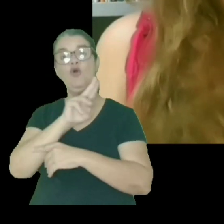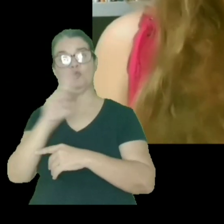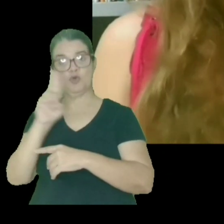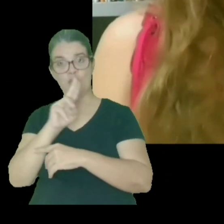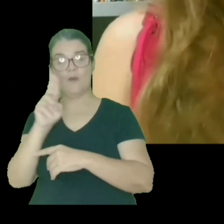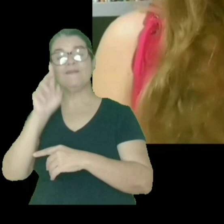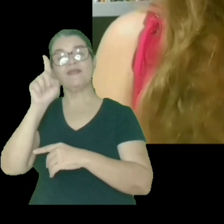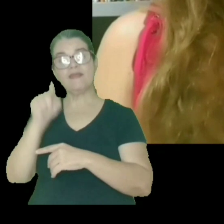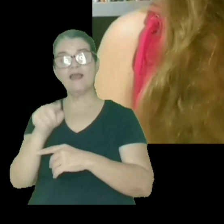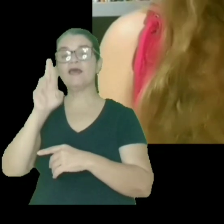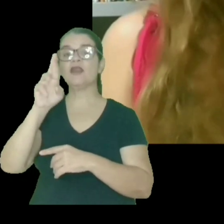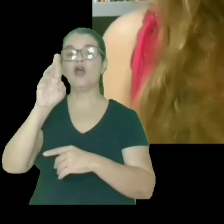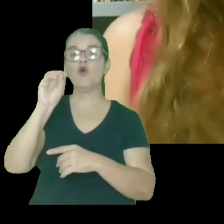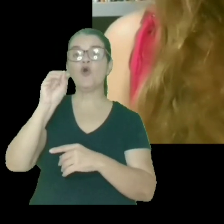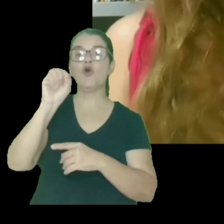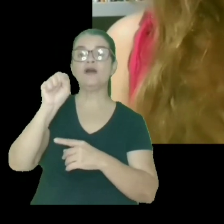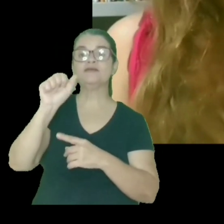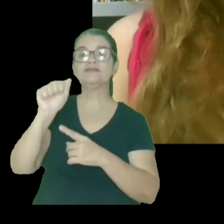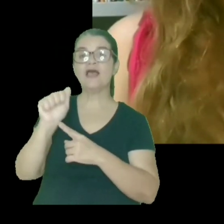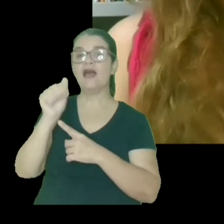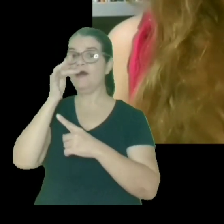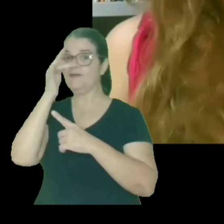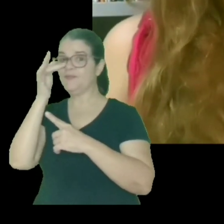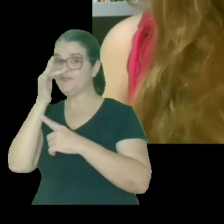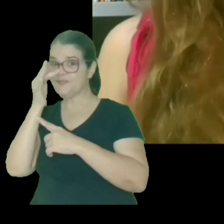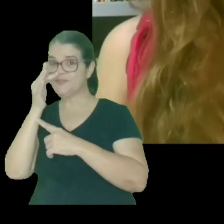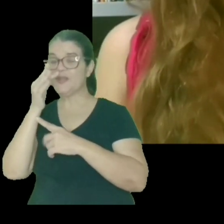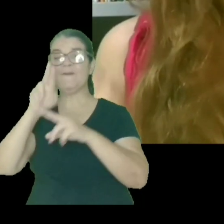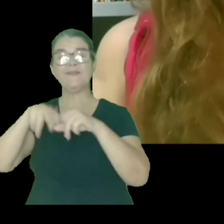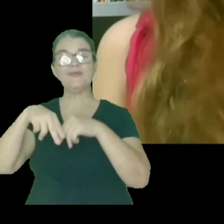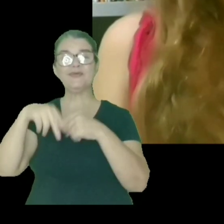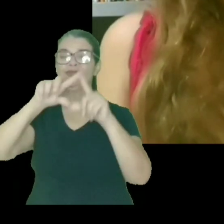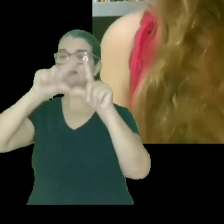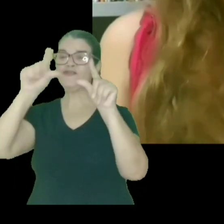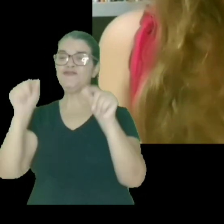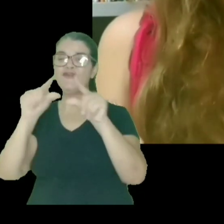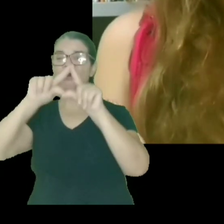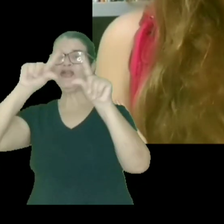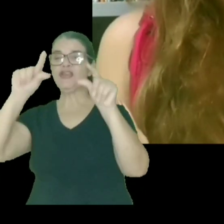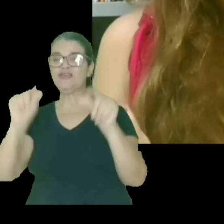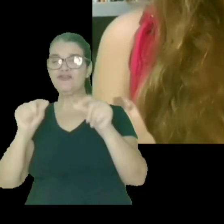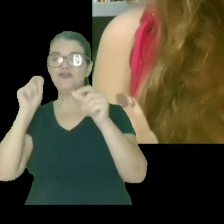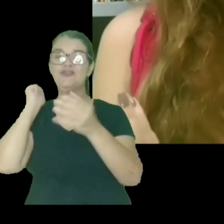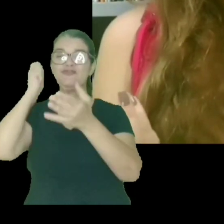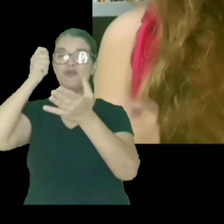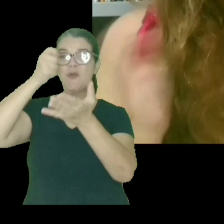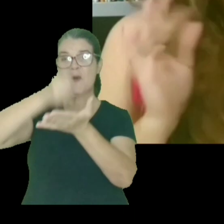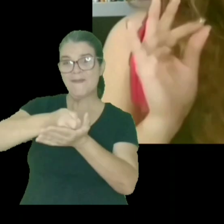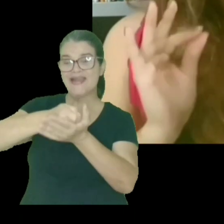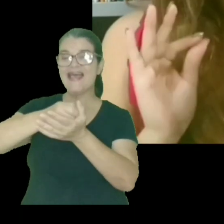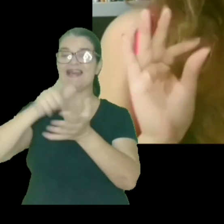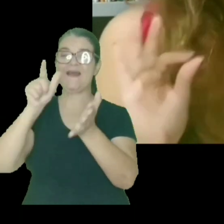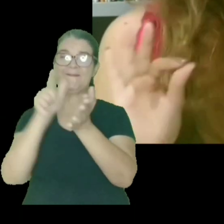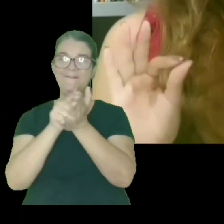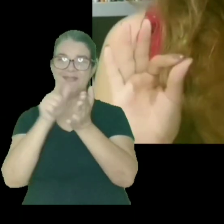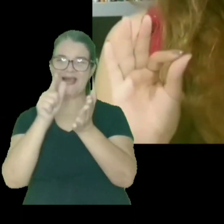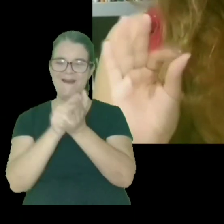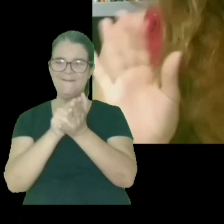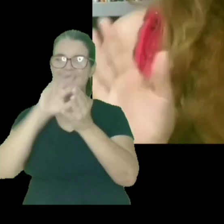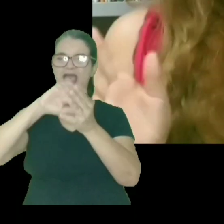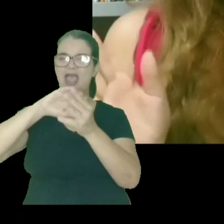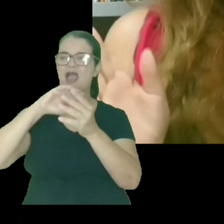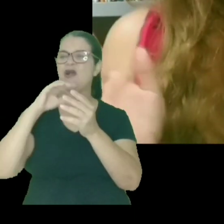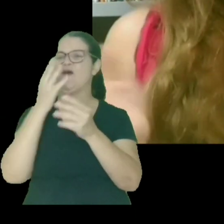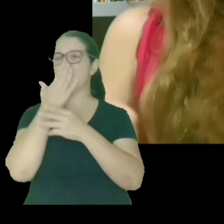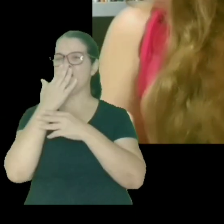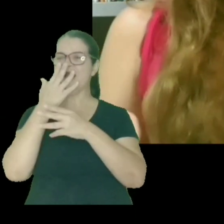figurino rosa. Para isso, comprara folhas e folhas de papel crepom, cor de rosa,